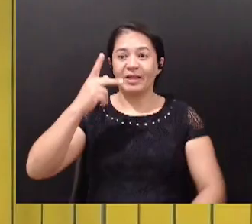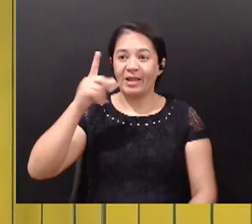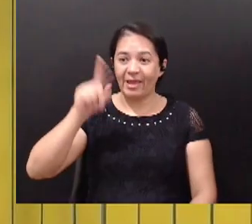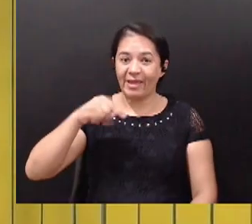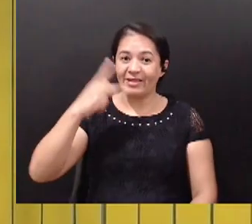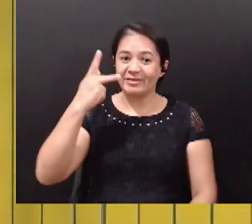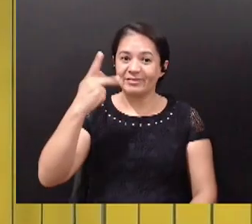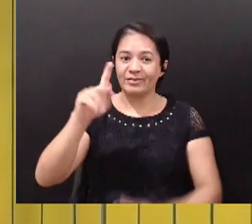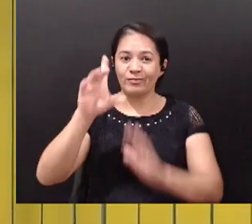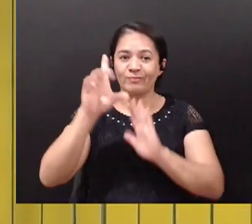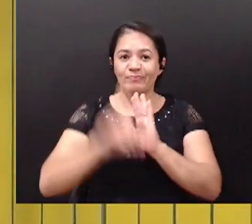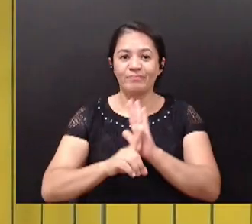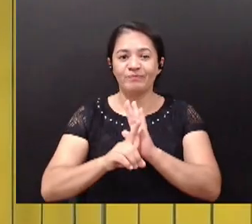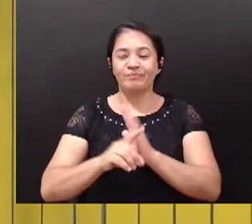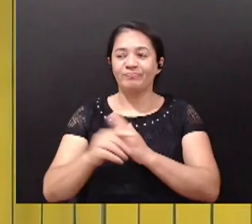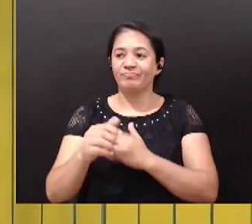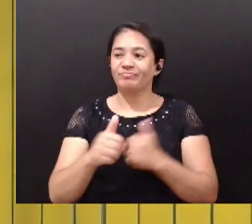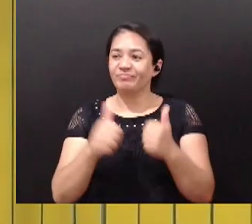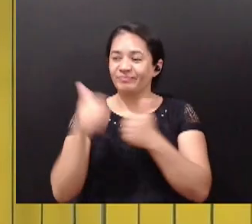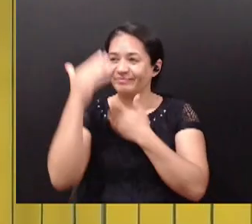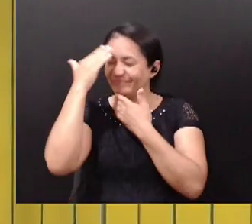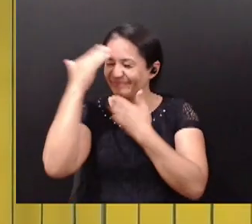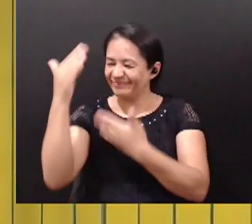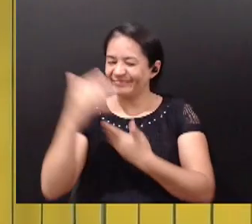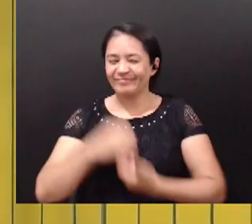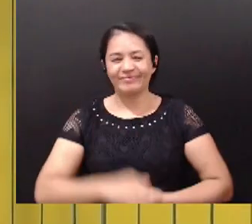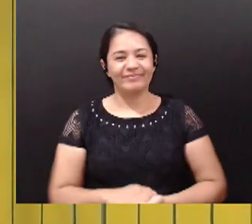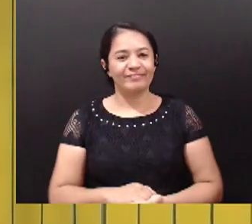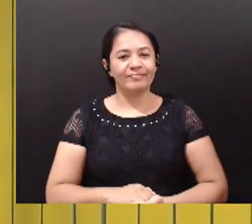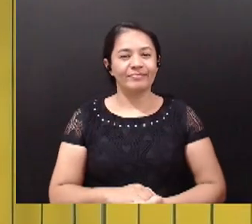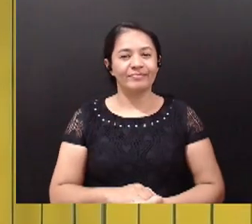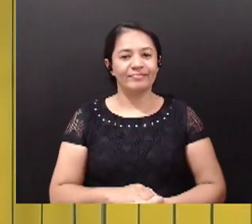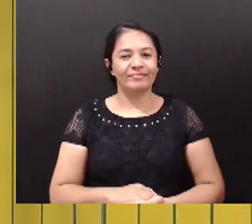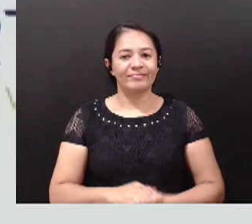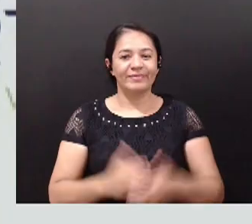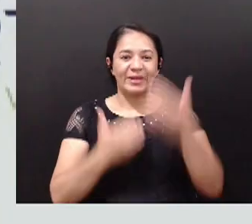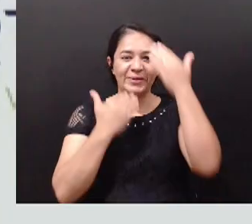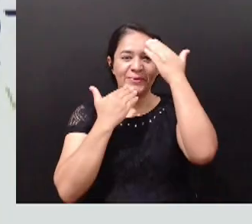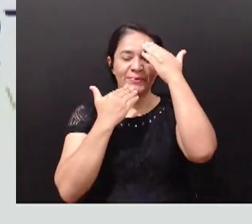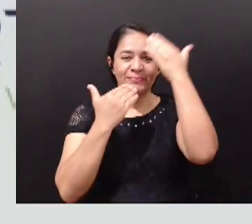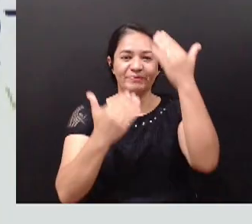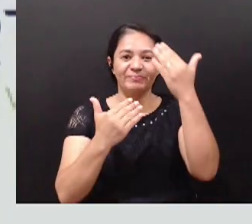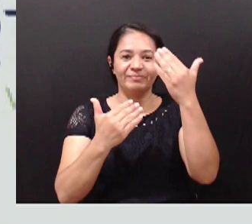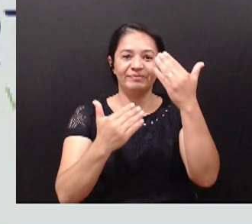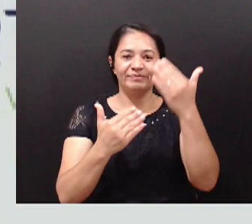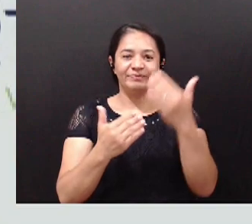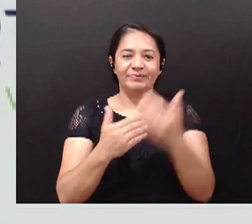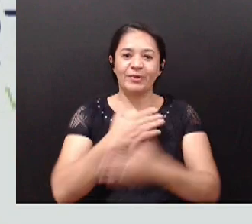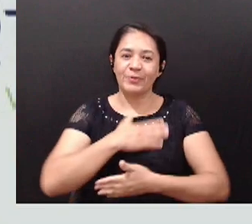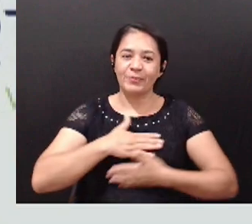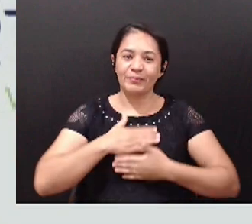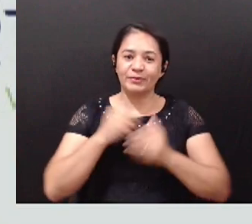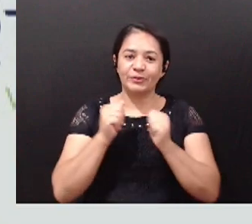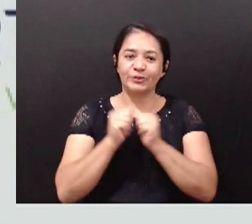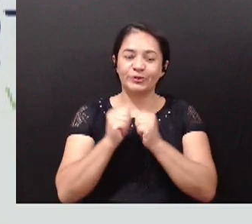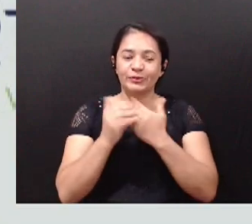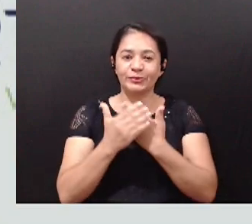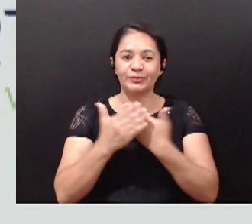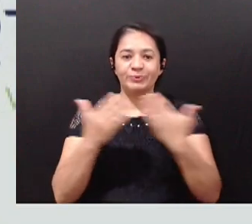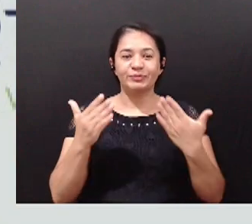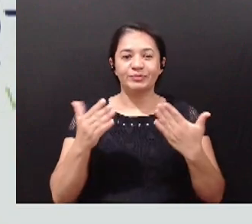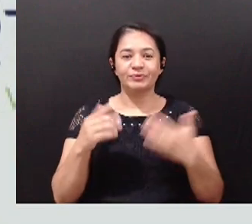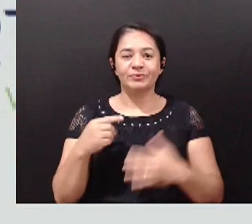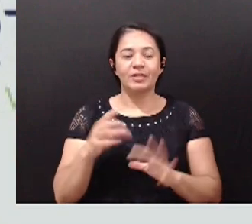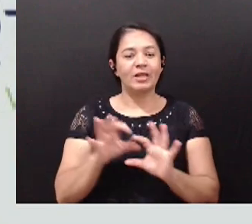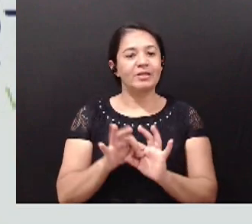Direito. Muito bom, obrigada. Eu que agradeço, Rúbia, foi um prazer estar com vocês, estamos à